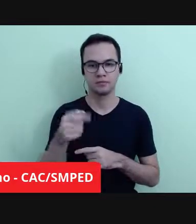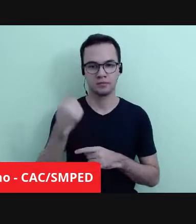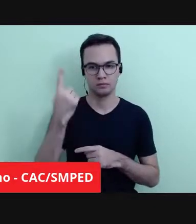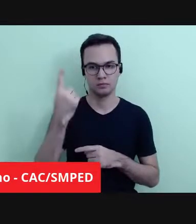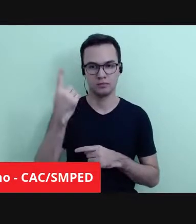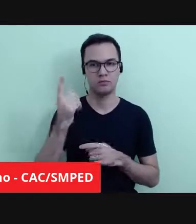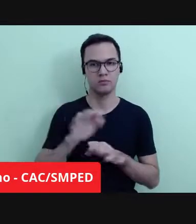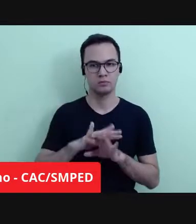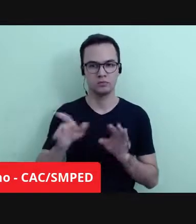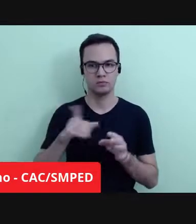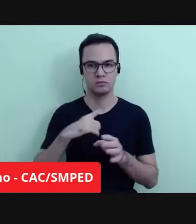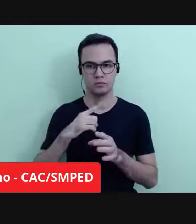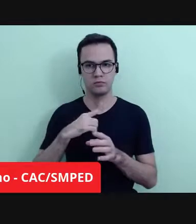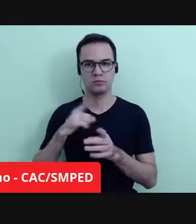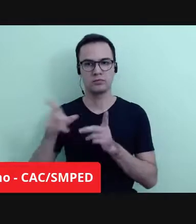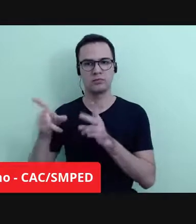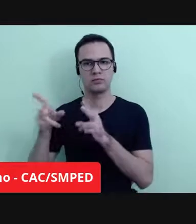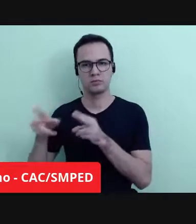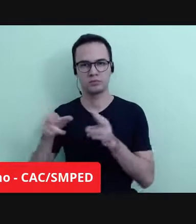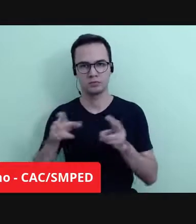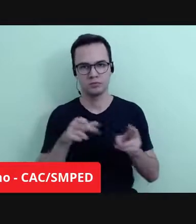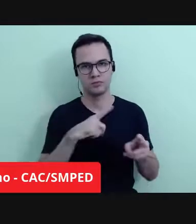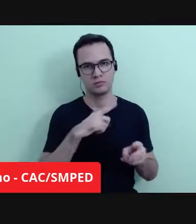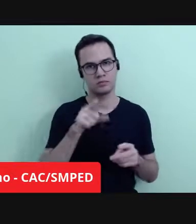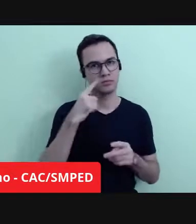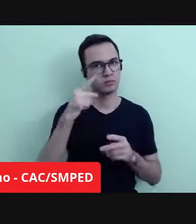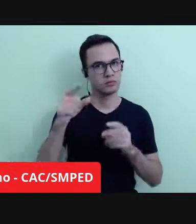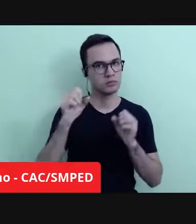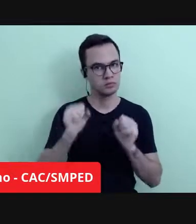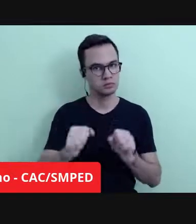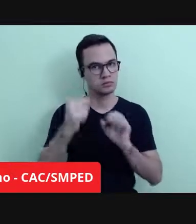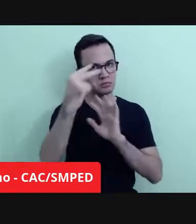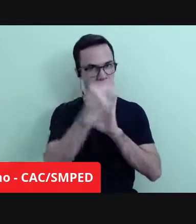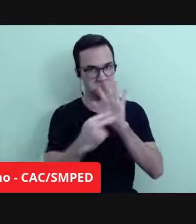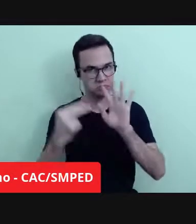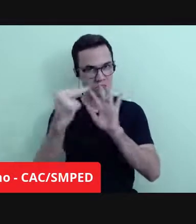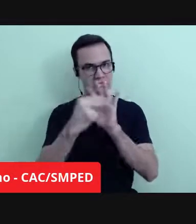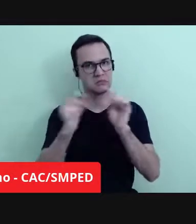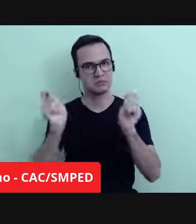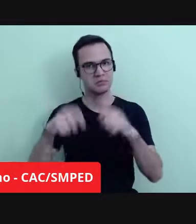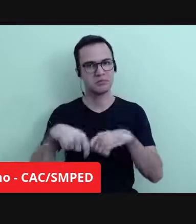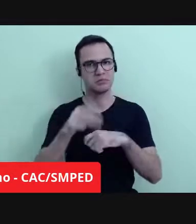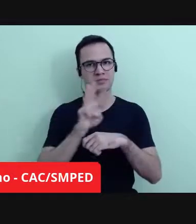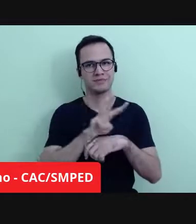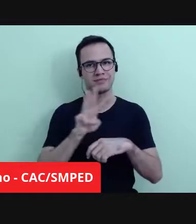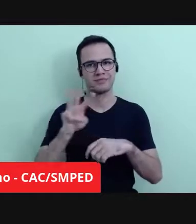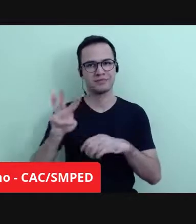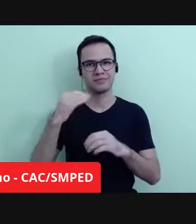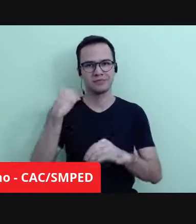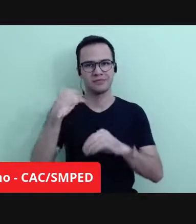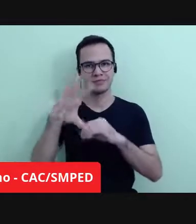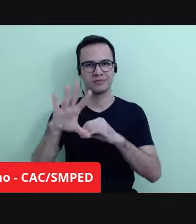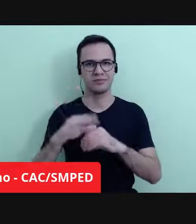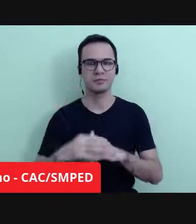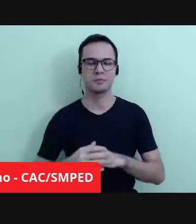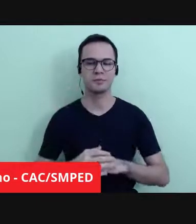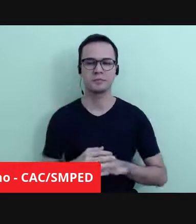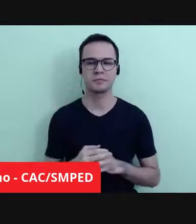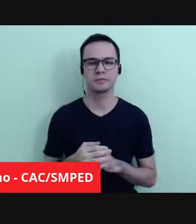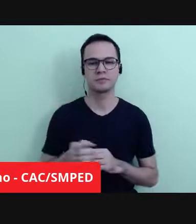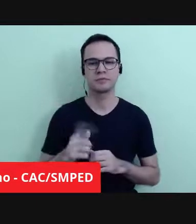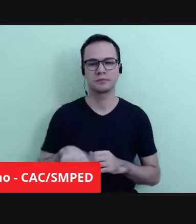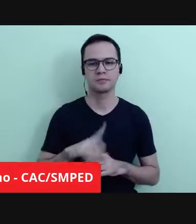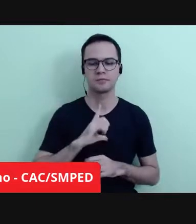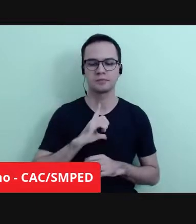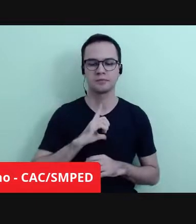Esse foi um episódio, né, dessa websérie Corpos Divergentes. Quem quiser saber um pouco mais, depois eu posso colar aqui o link. Que a